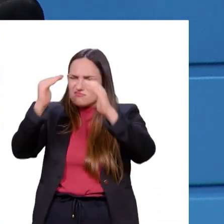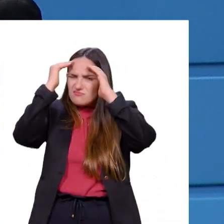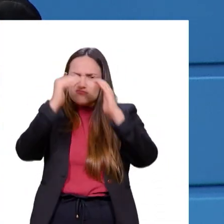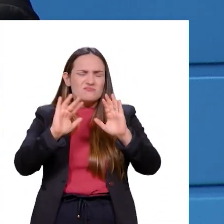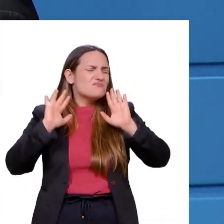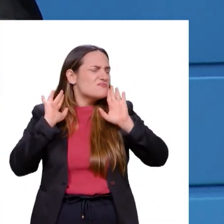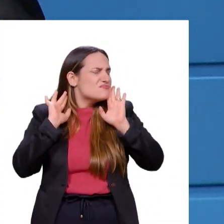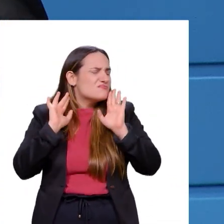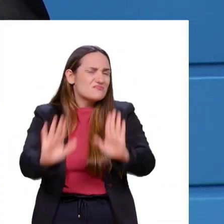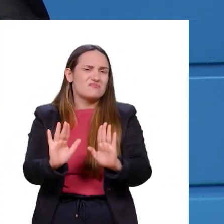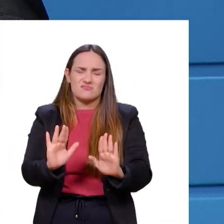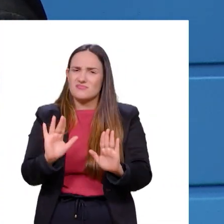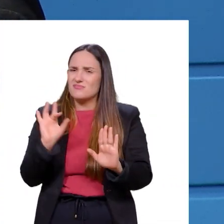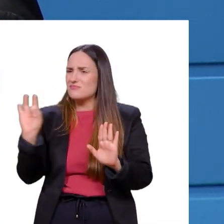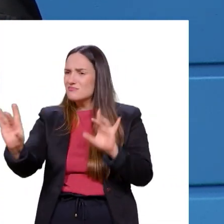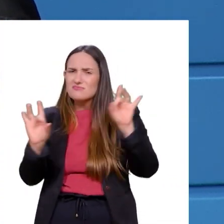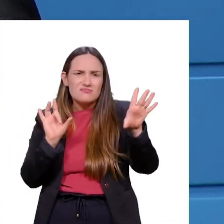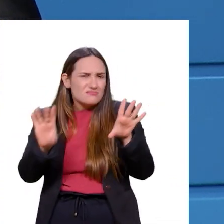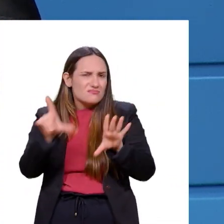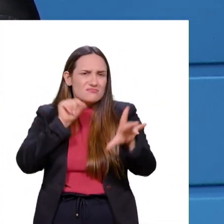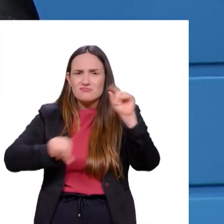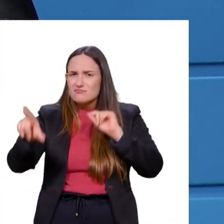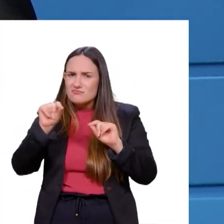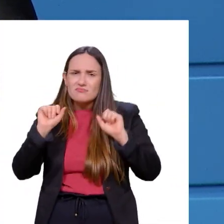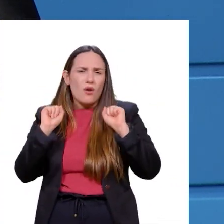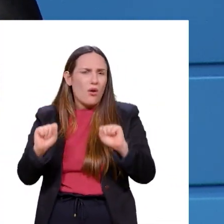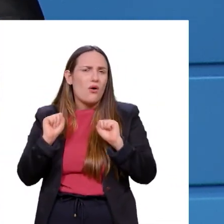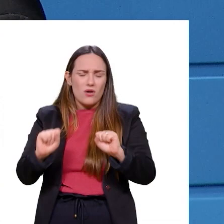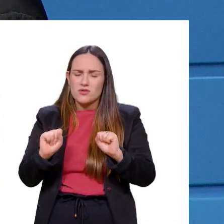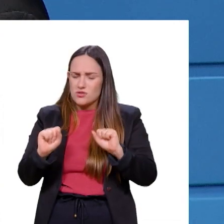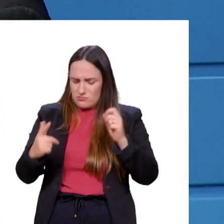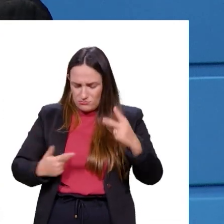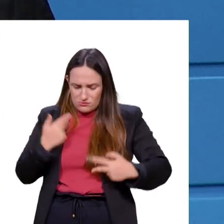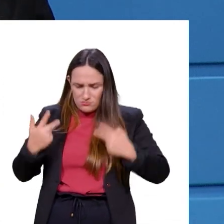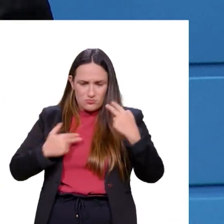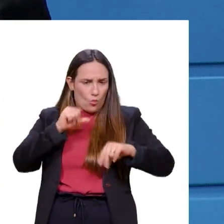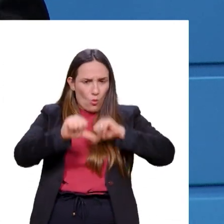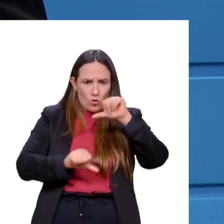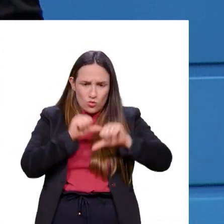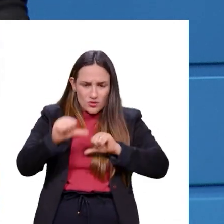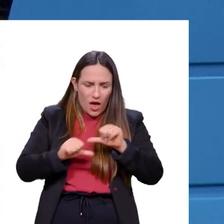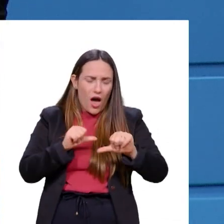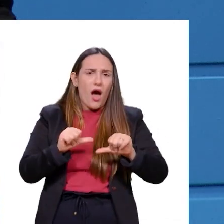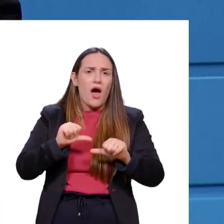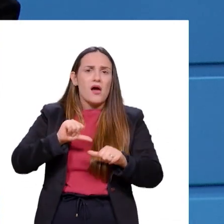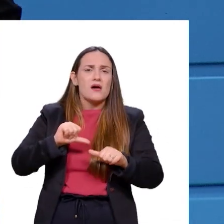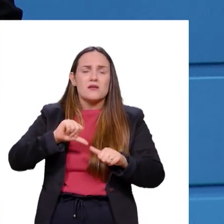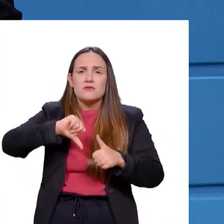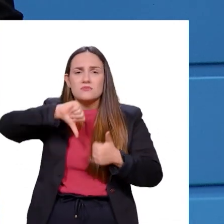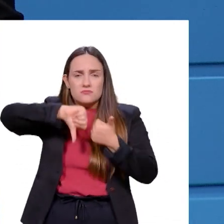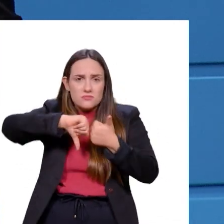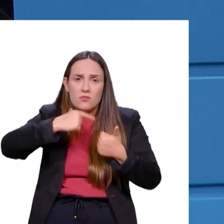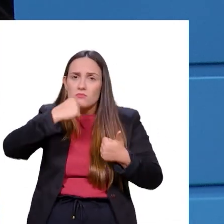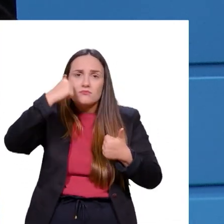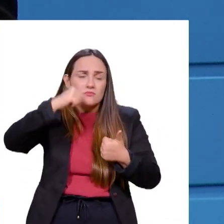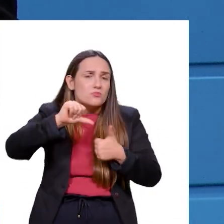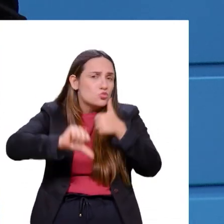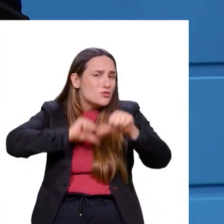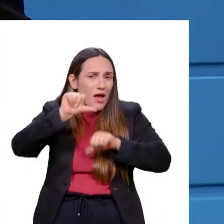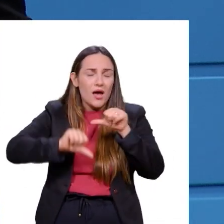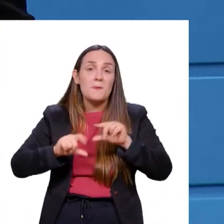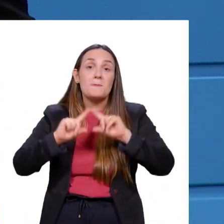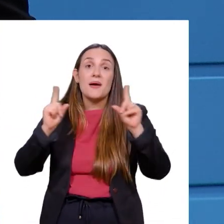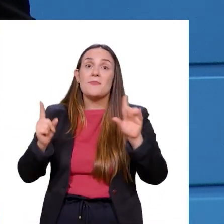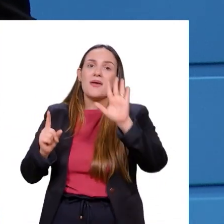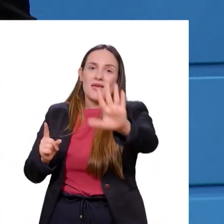nós respeitamos, óbvio que cada um tem a sua opção, faz transformação, mudança de sexo, mas o que nós não